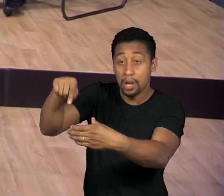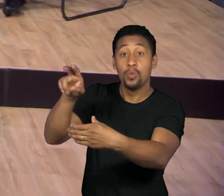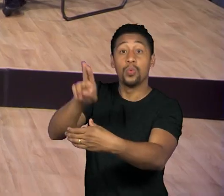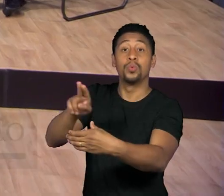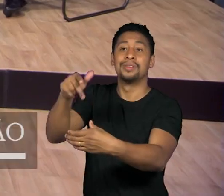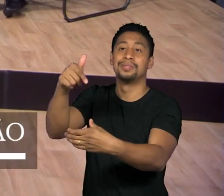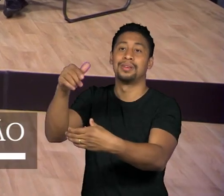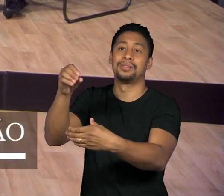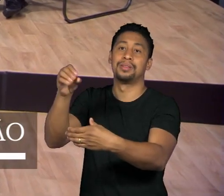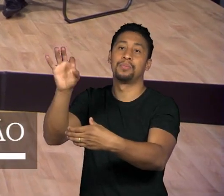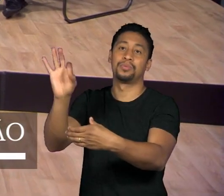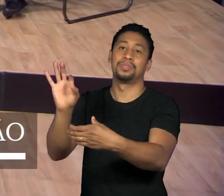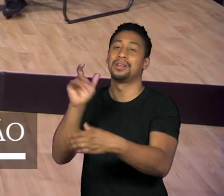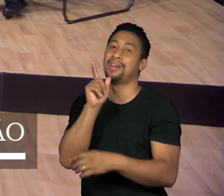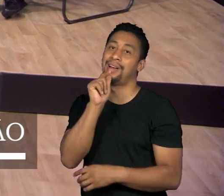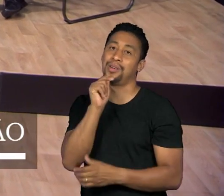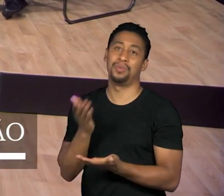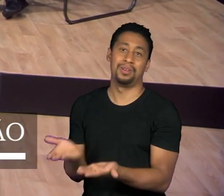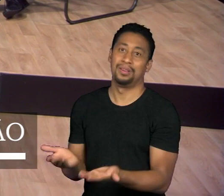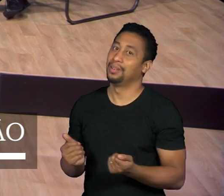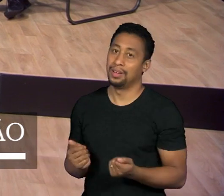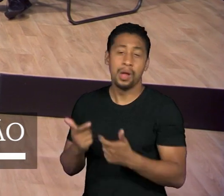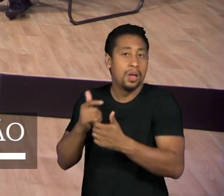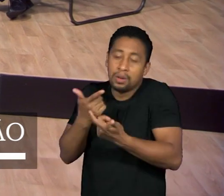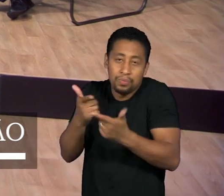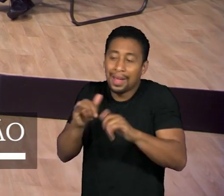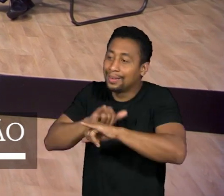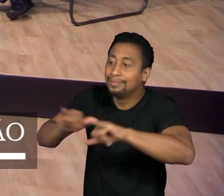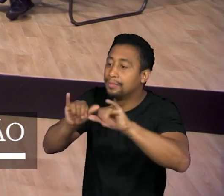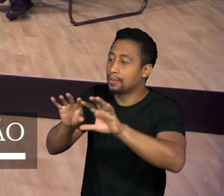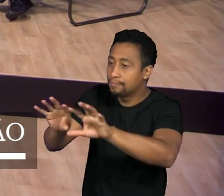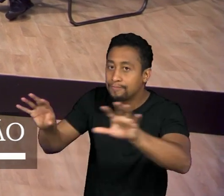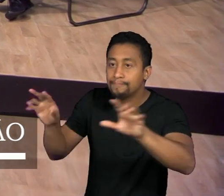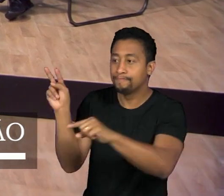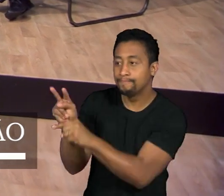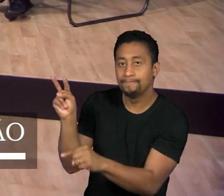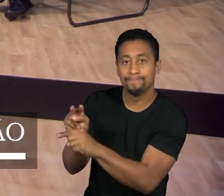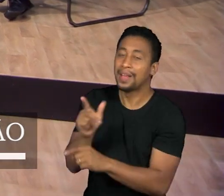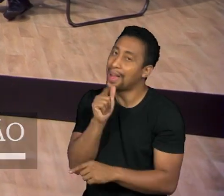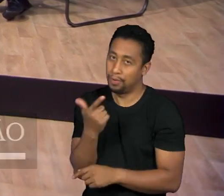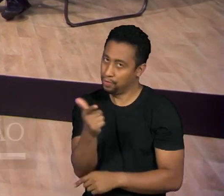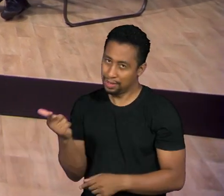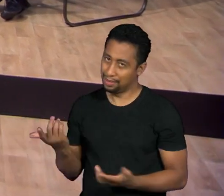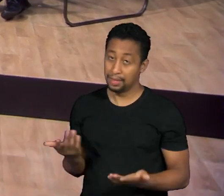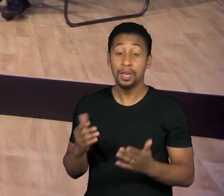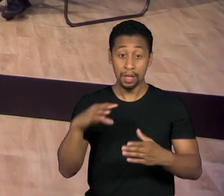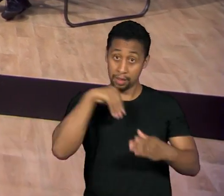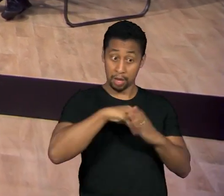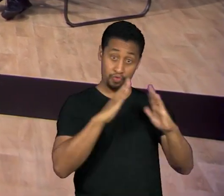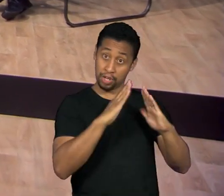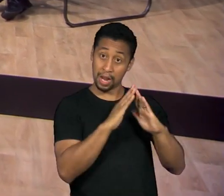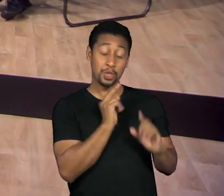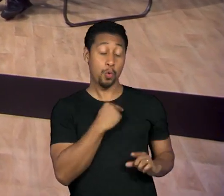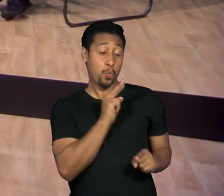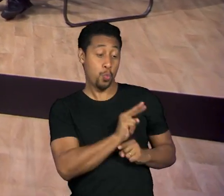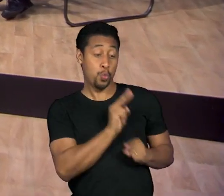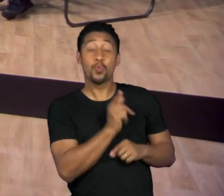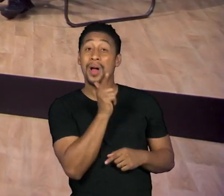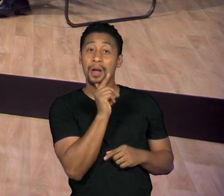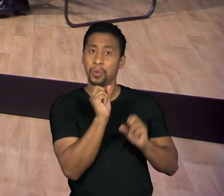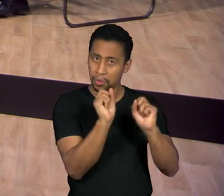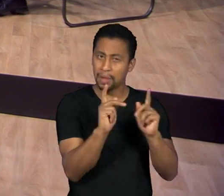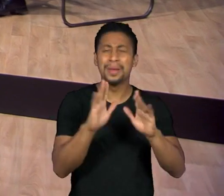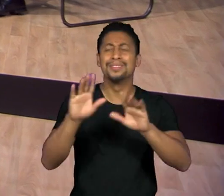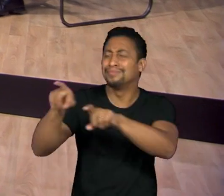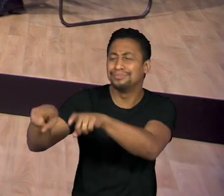vê na mesma intensidade campanhas ou políticas públicas ou ações estatais, inclusive ações empresariais,